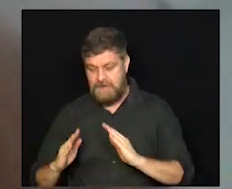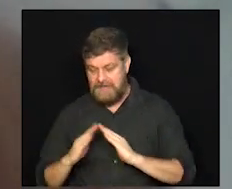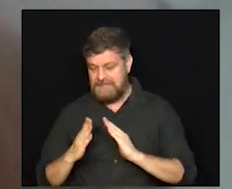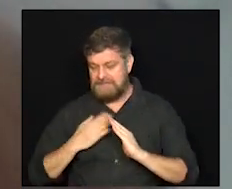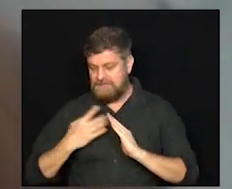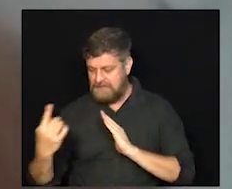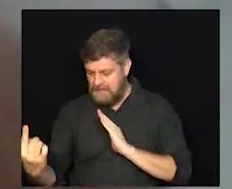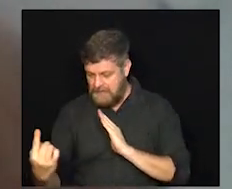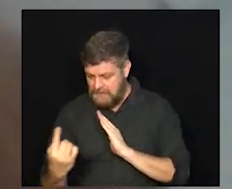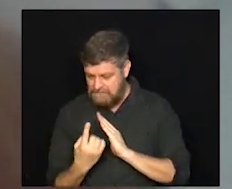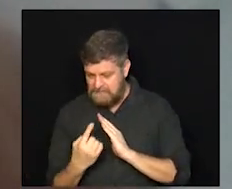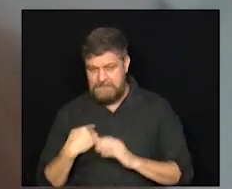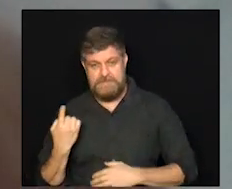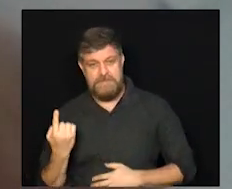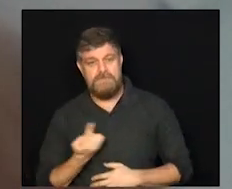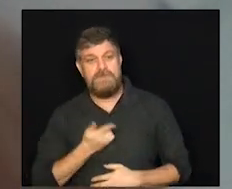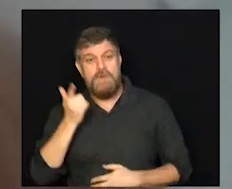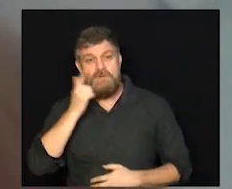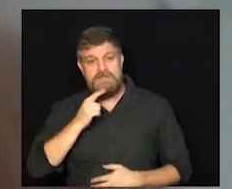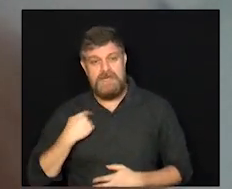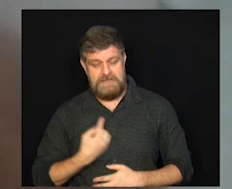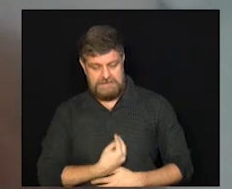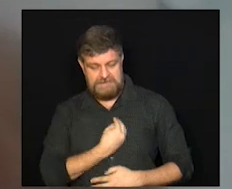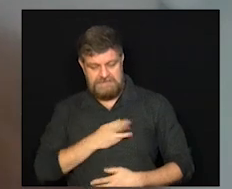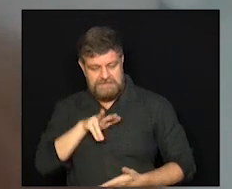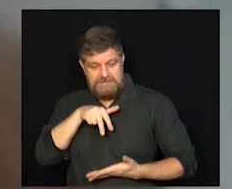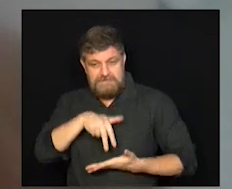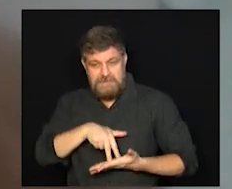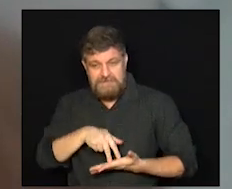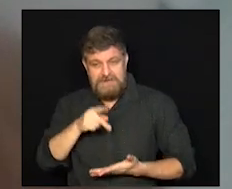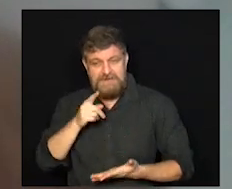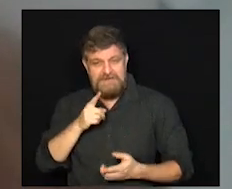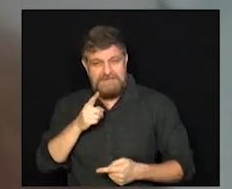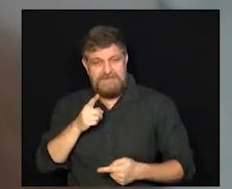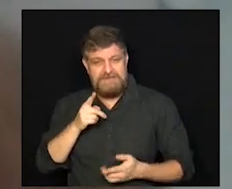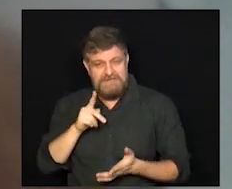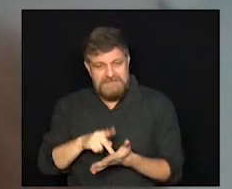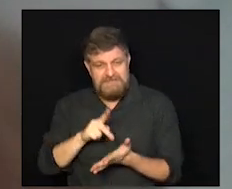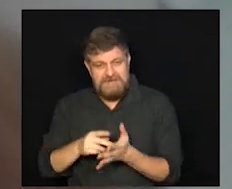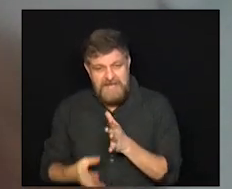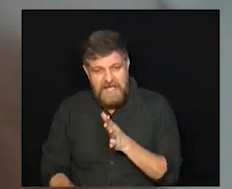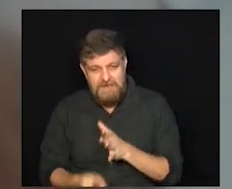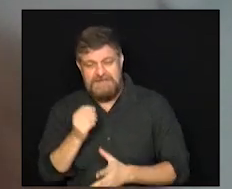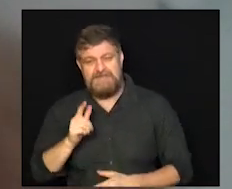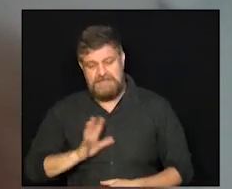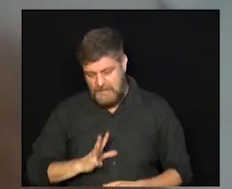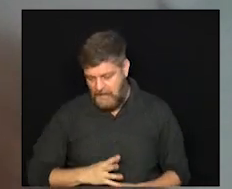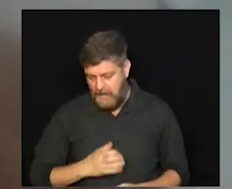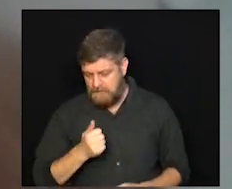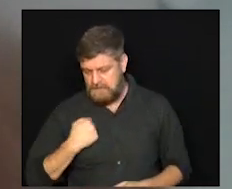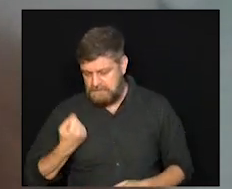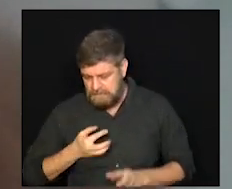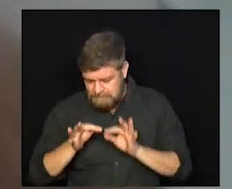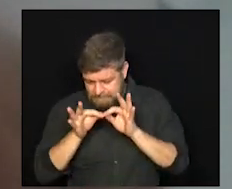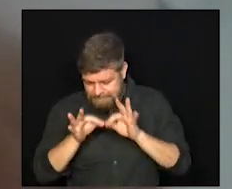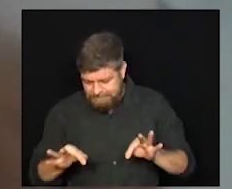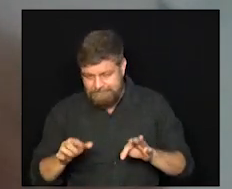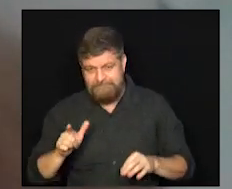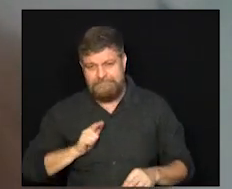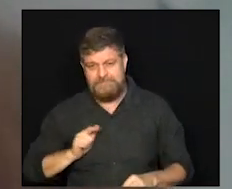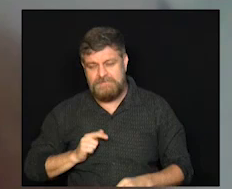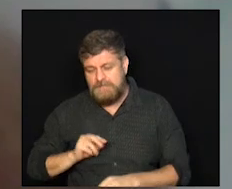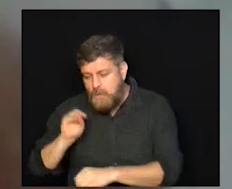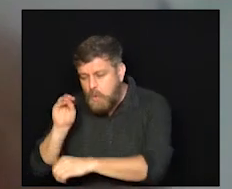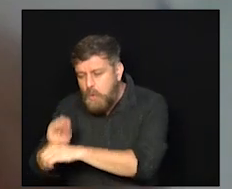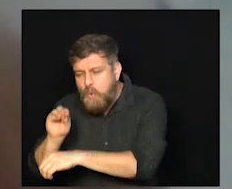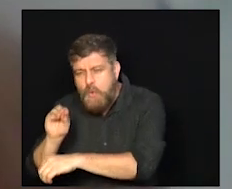nós façamos com que a nossa presença seja realmente o lava-pés, não é? Tenhamos sempre a coragem de abaixar, pegar a jarra.